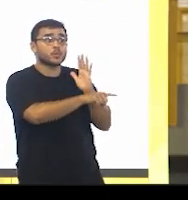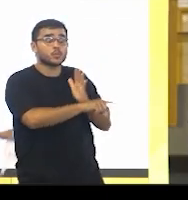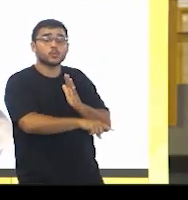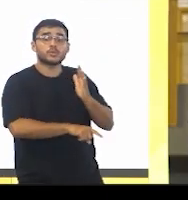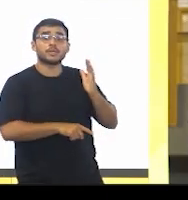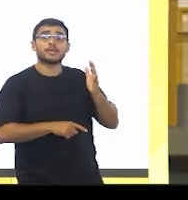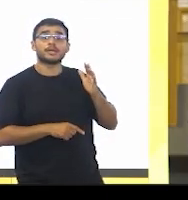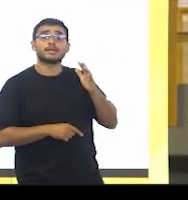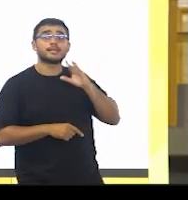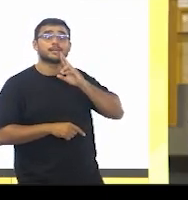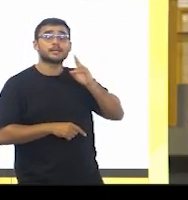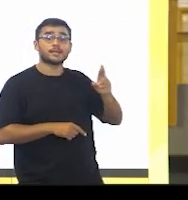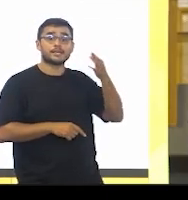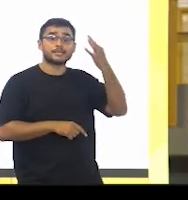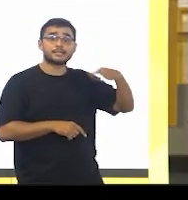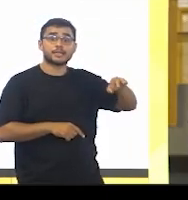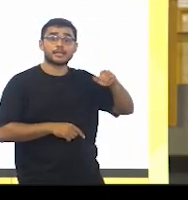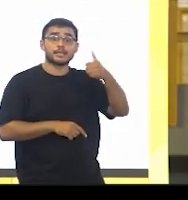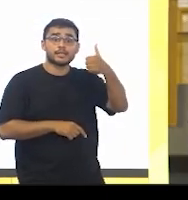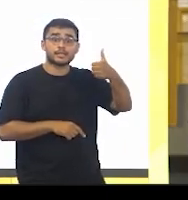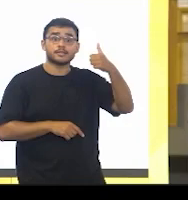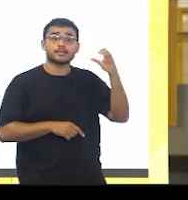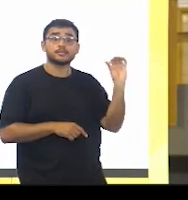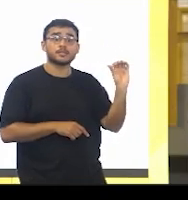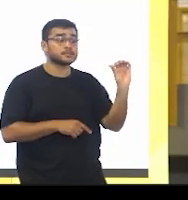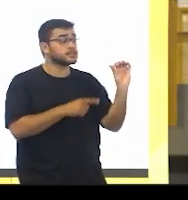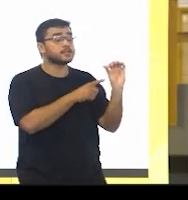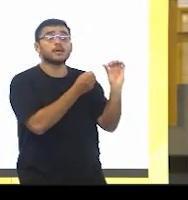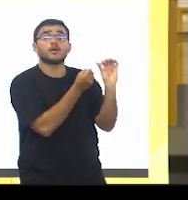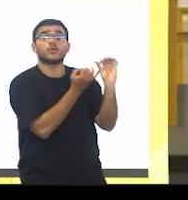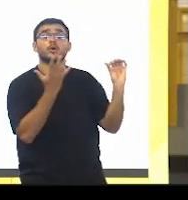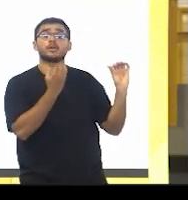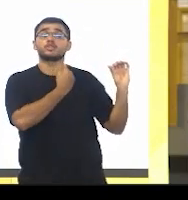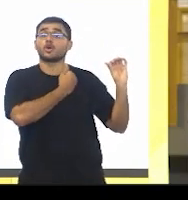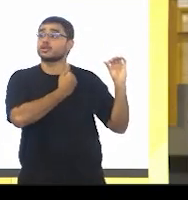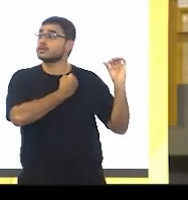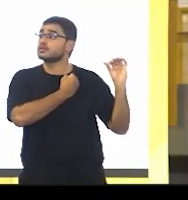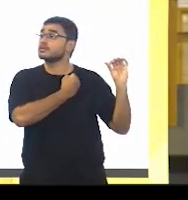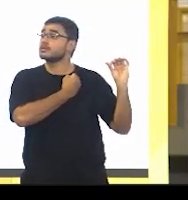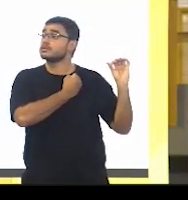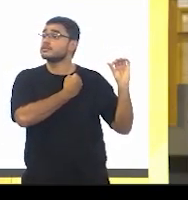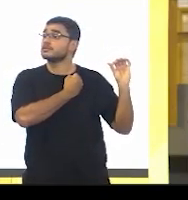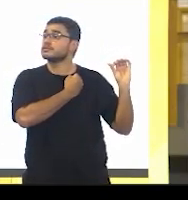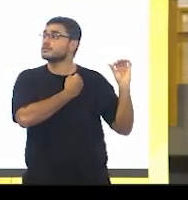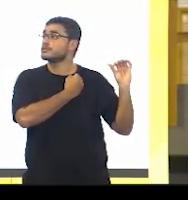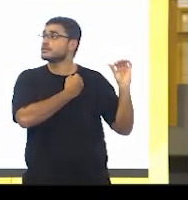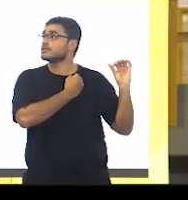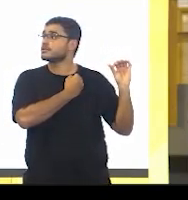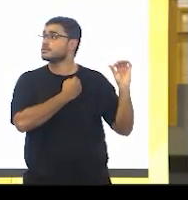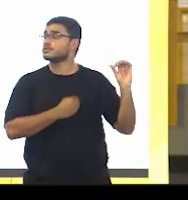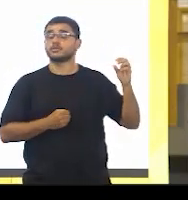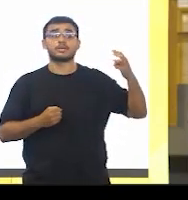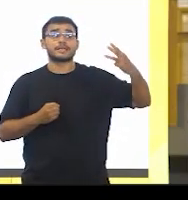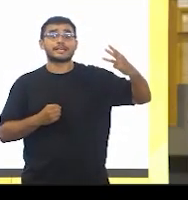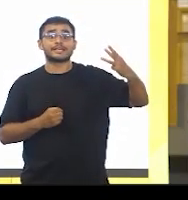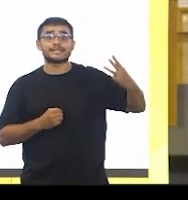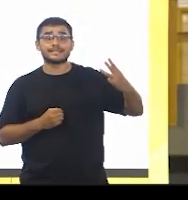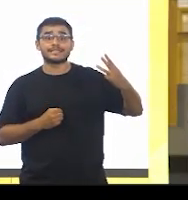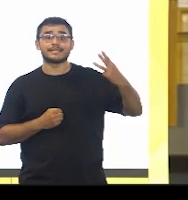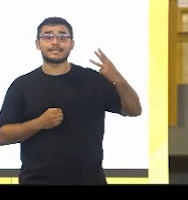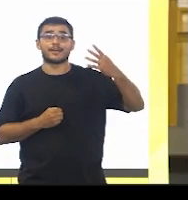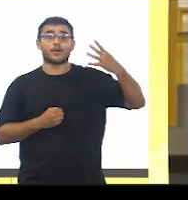mim. Sabe quanto que o aluno de 16 questões tirou de nota?